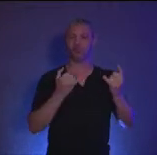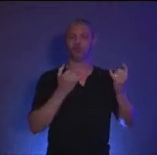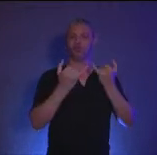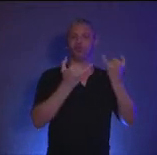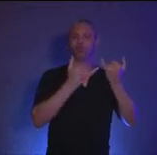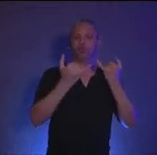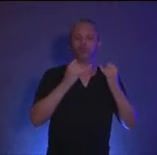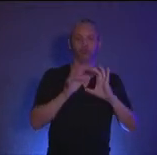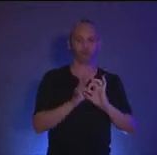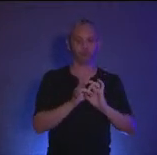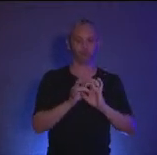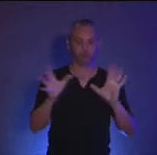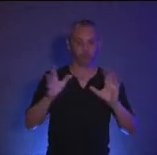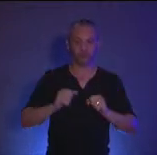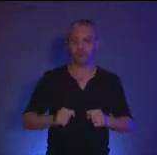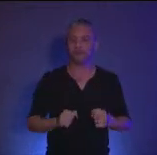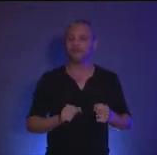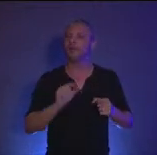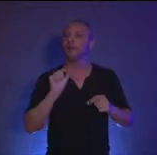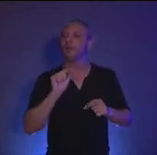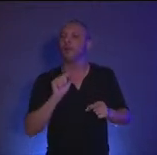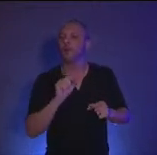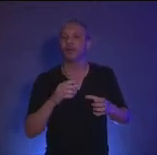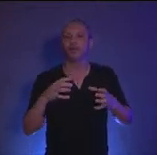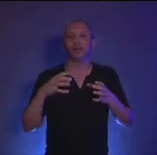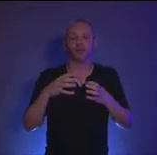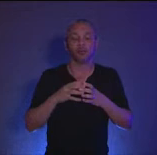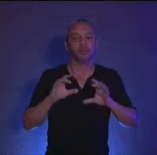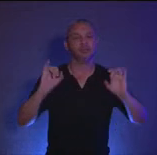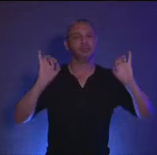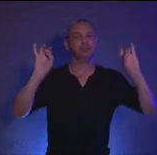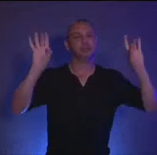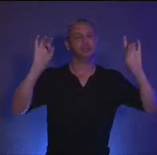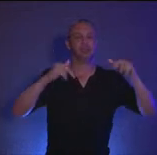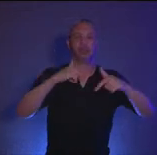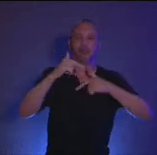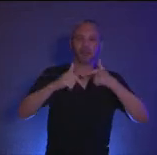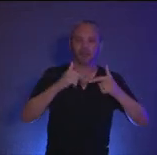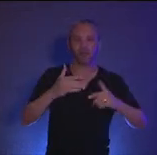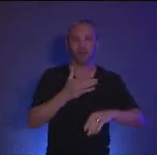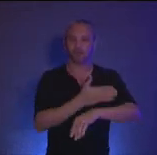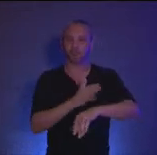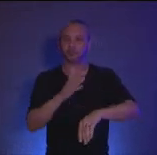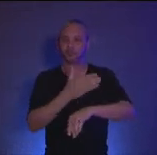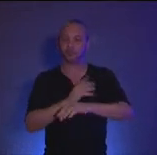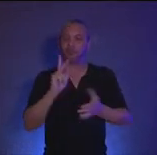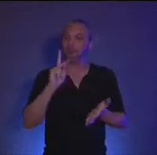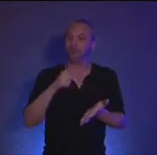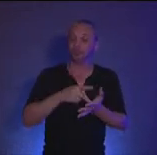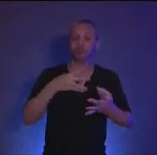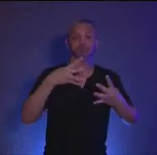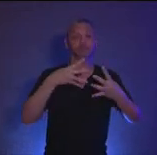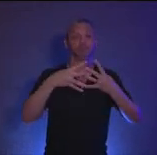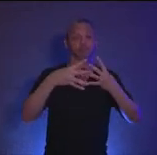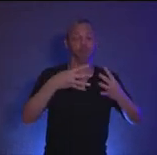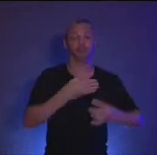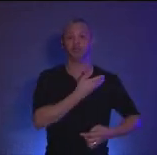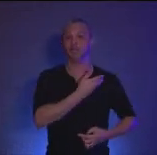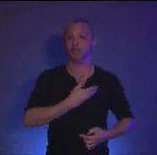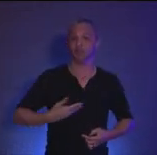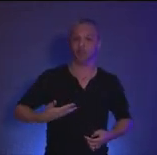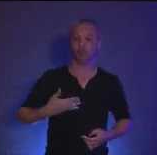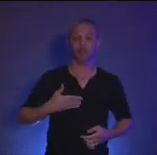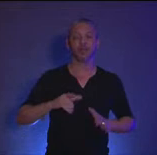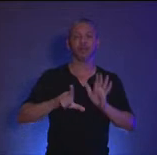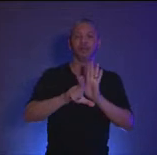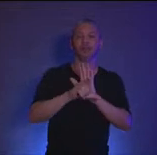Abertos. Nessa categoria, nós vamos premiar trabalhos de excelência graças às suas práticas de transparência pública, que usaram a Lei de